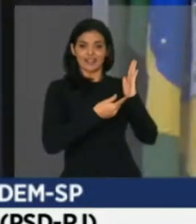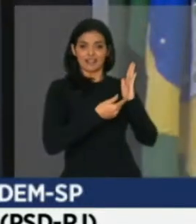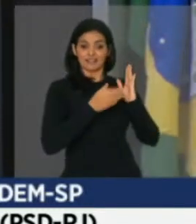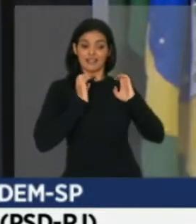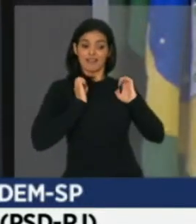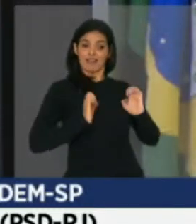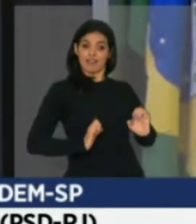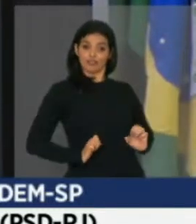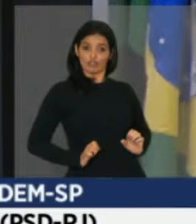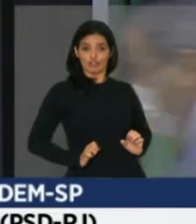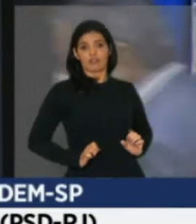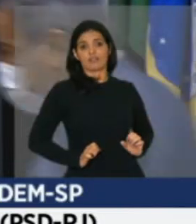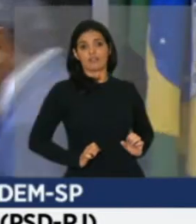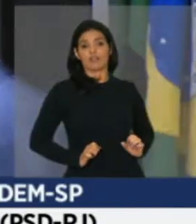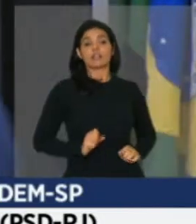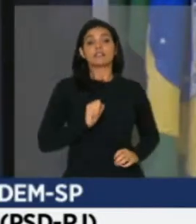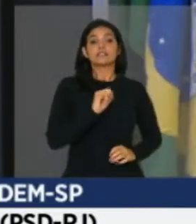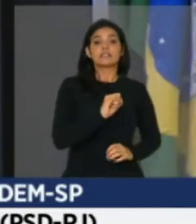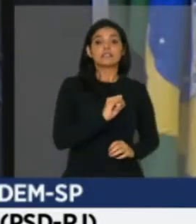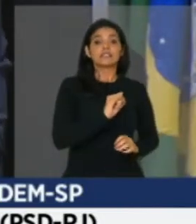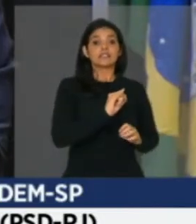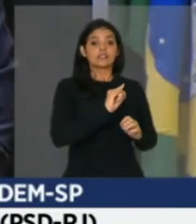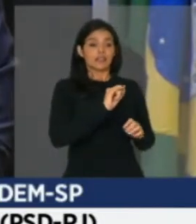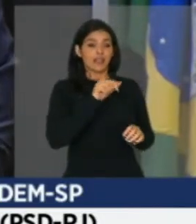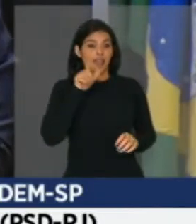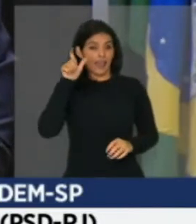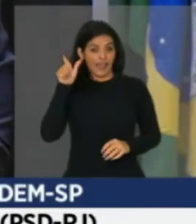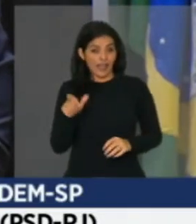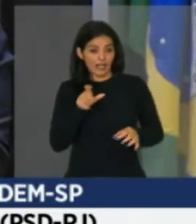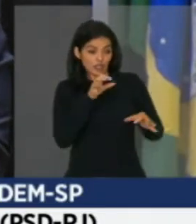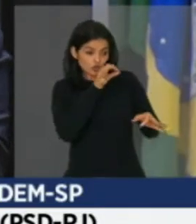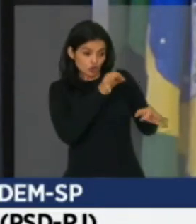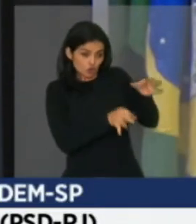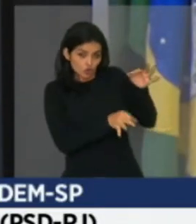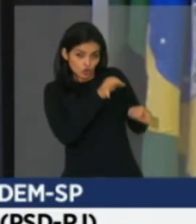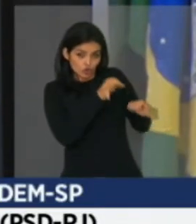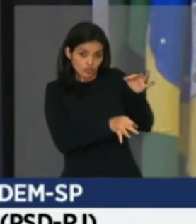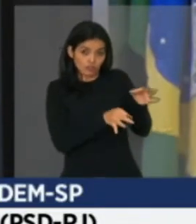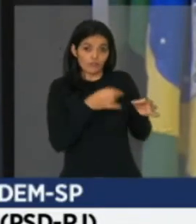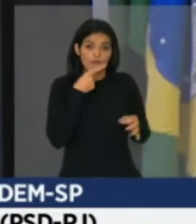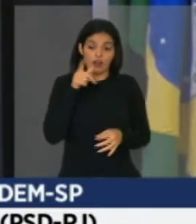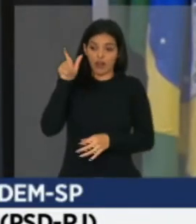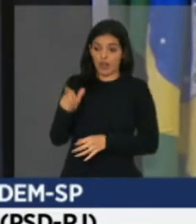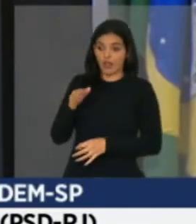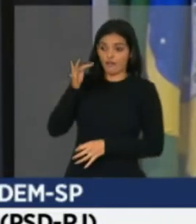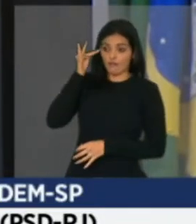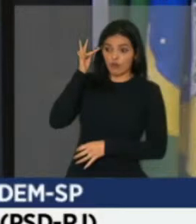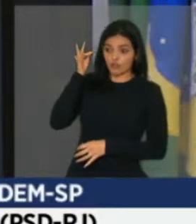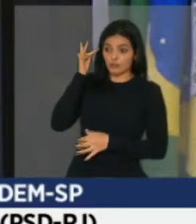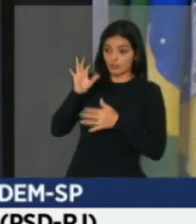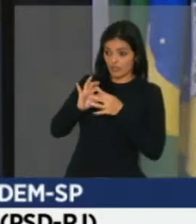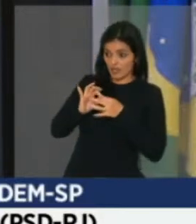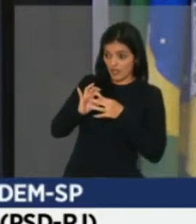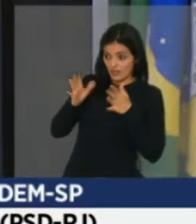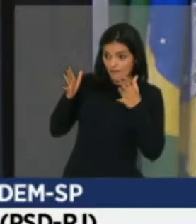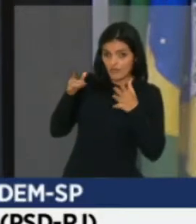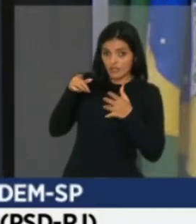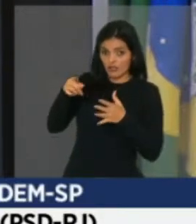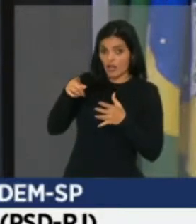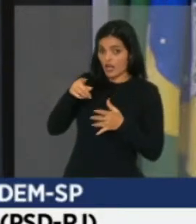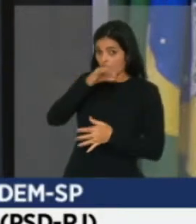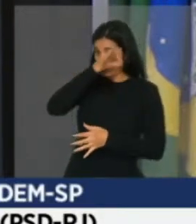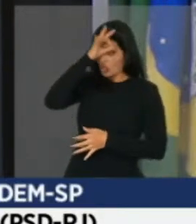Ainda que inocentada do homicídio, a deputada quebrou o